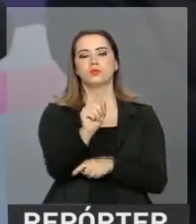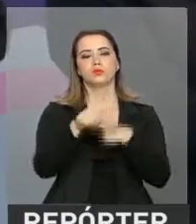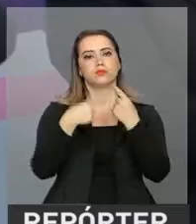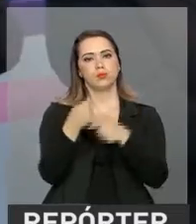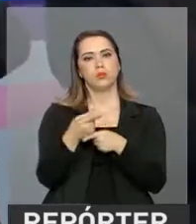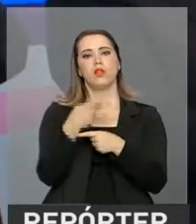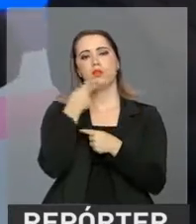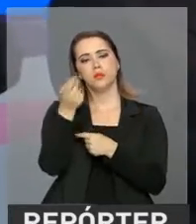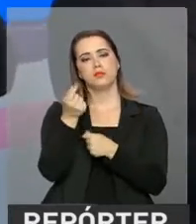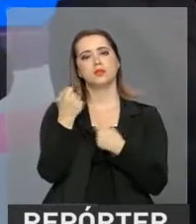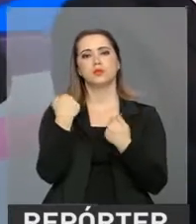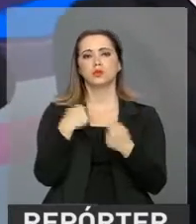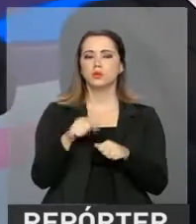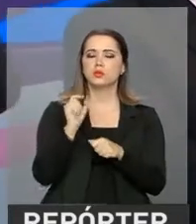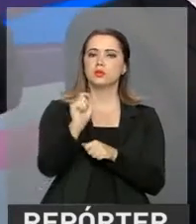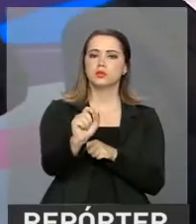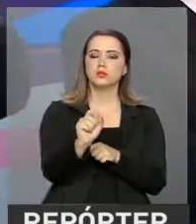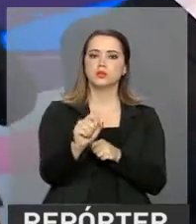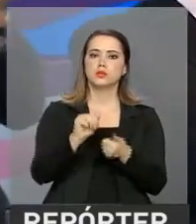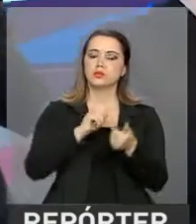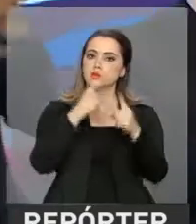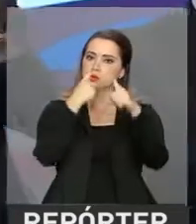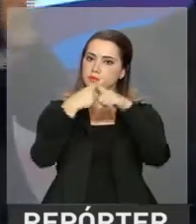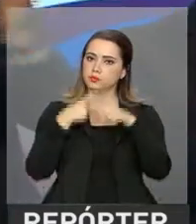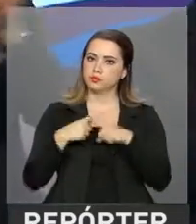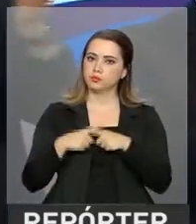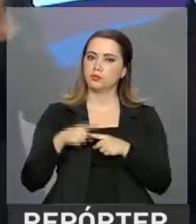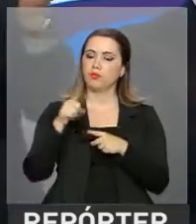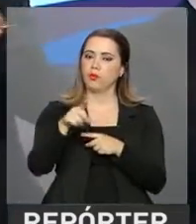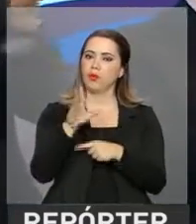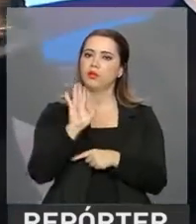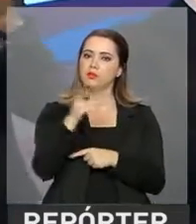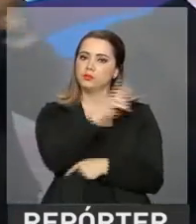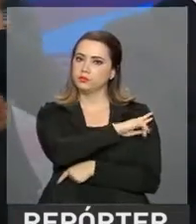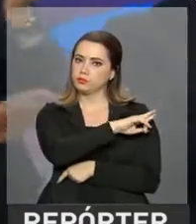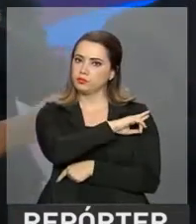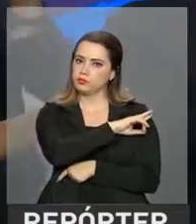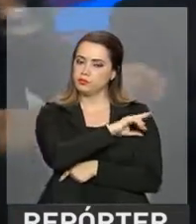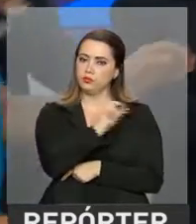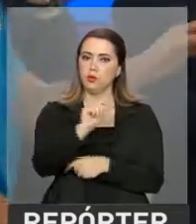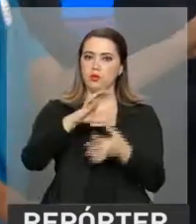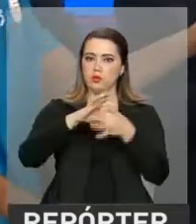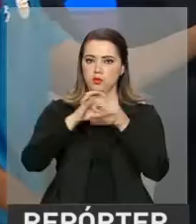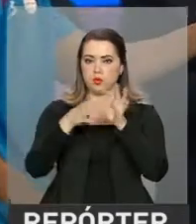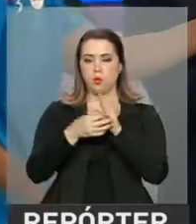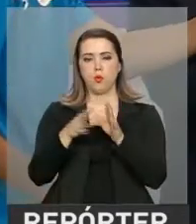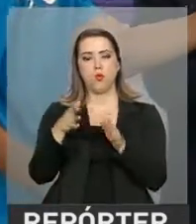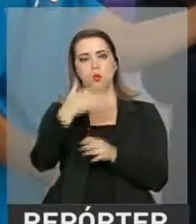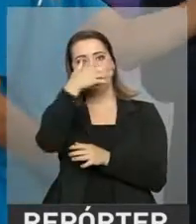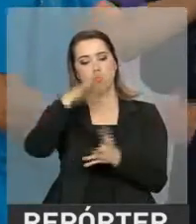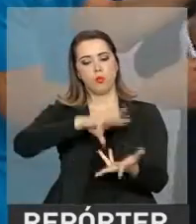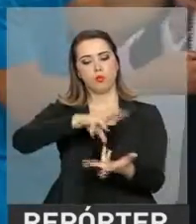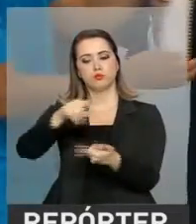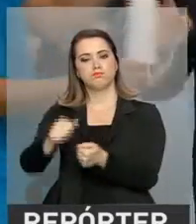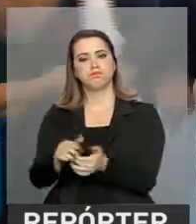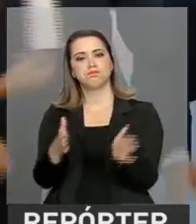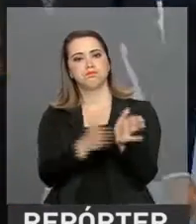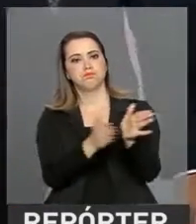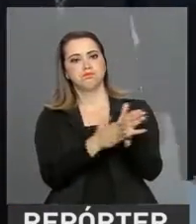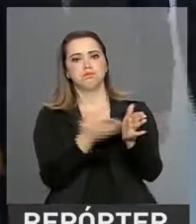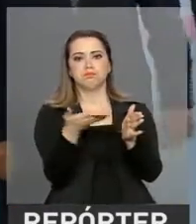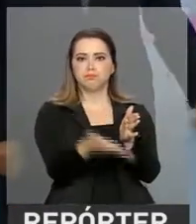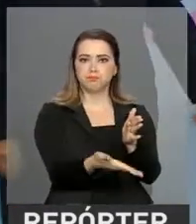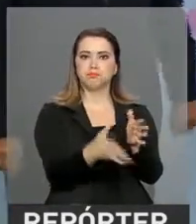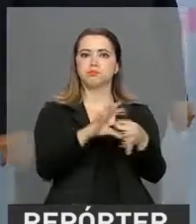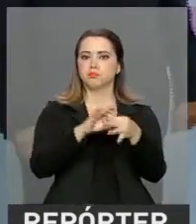defendeu que como os jogos olímpicos que foram uma referência mundial o mundo tirou o chapéu para o brasil por conta dos